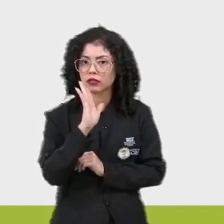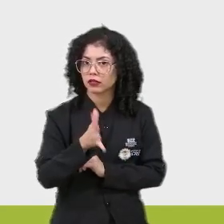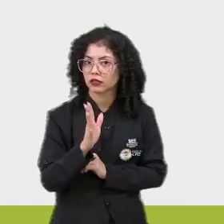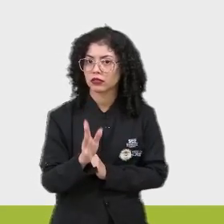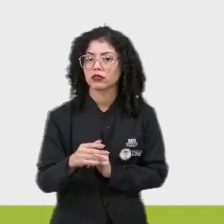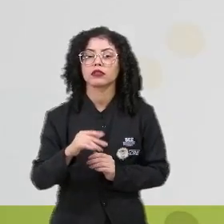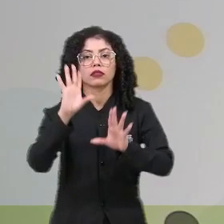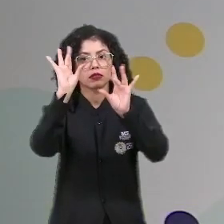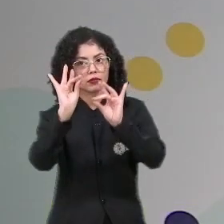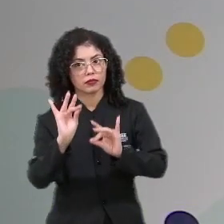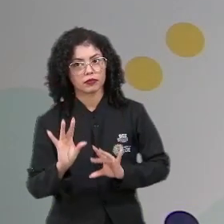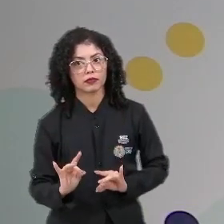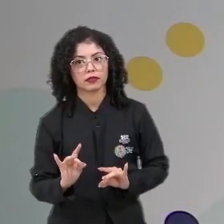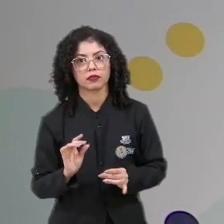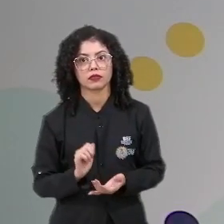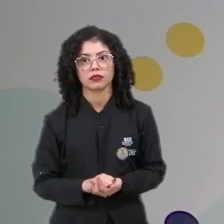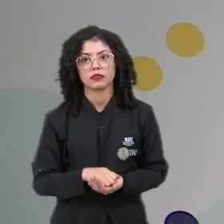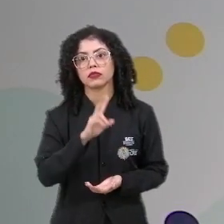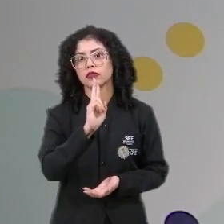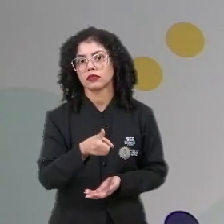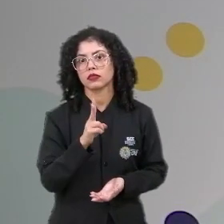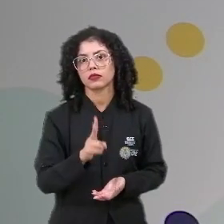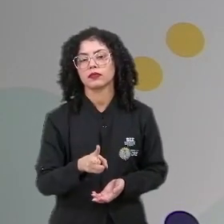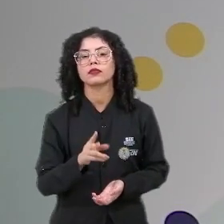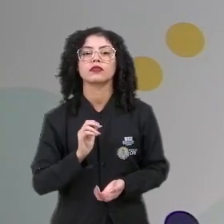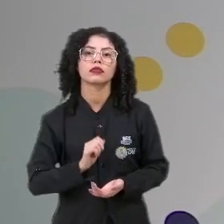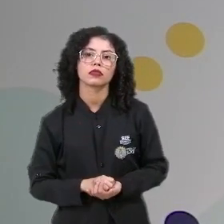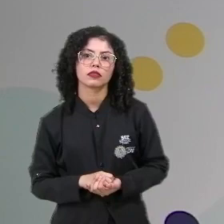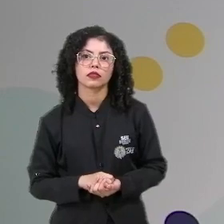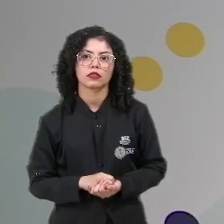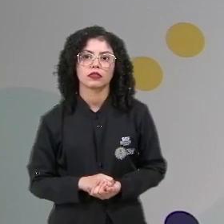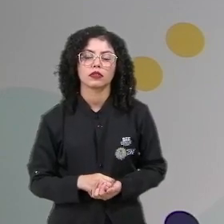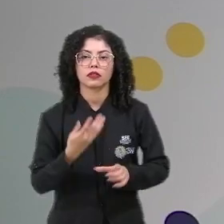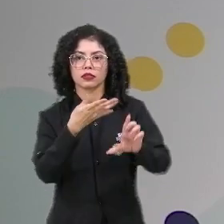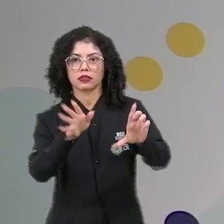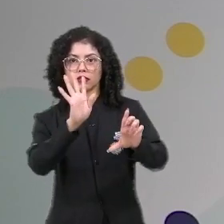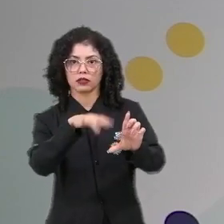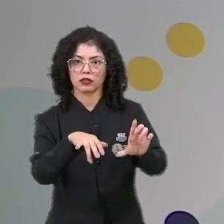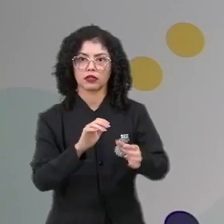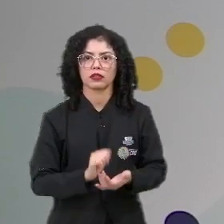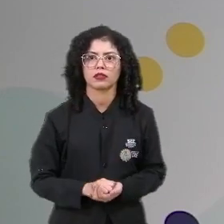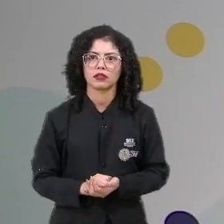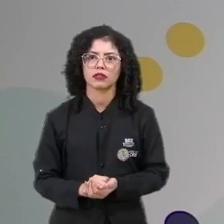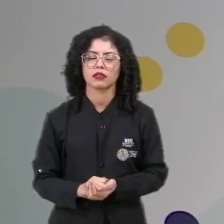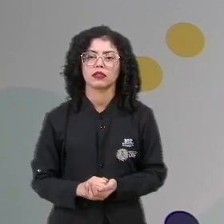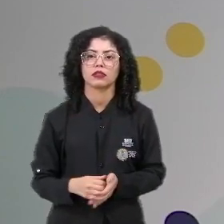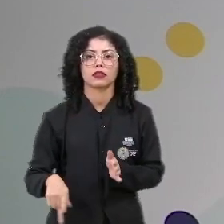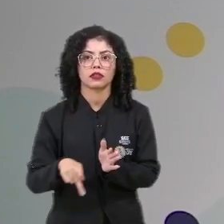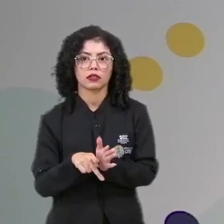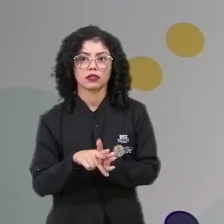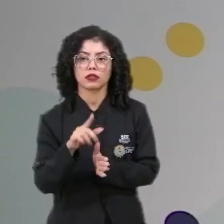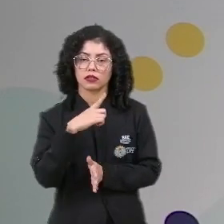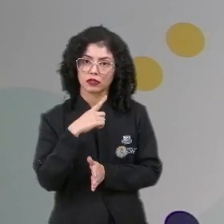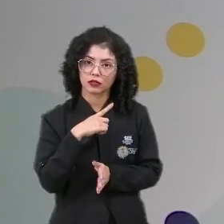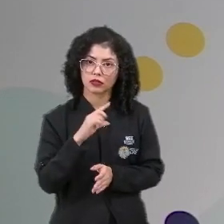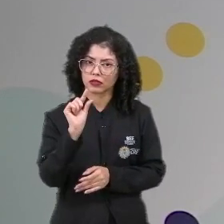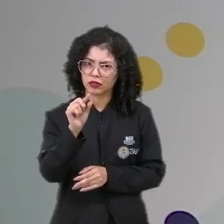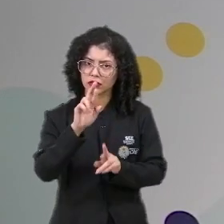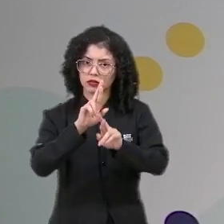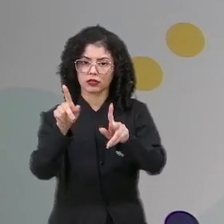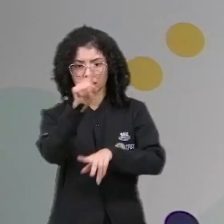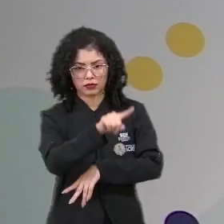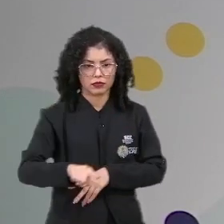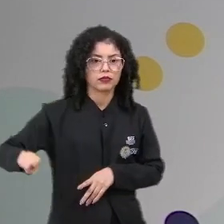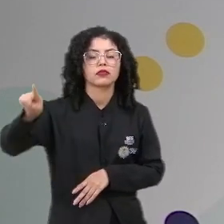estipulou, mesmo que a tabela da questão ela seja um pouquinho